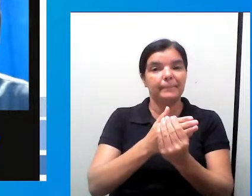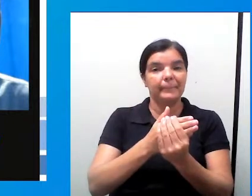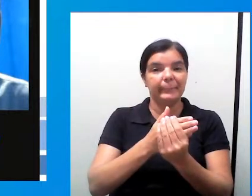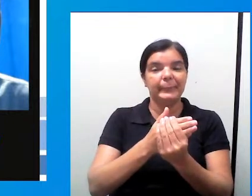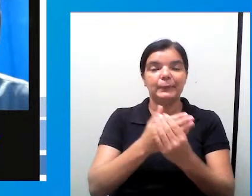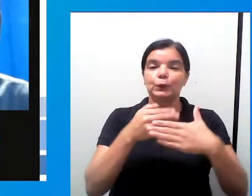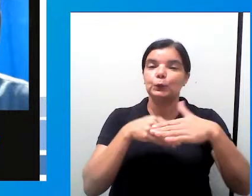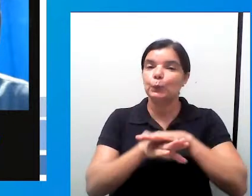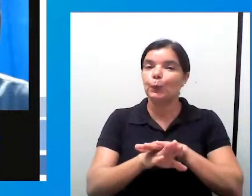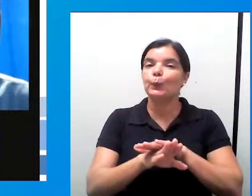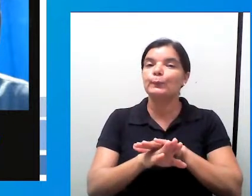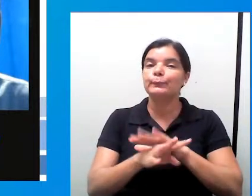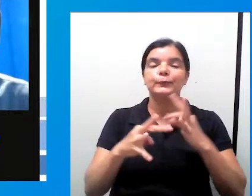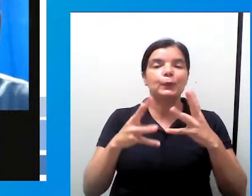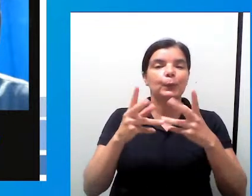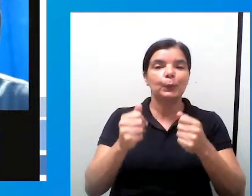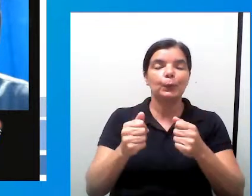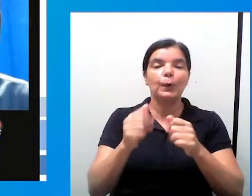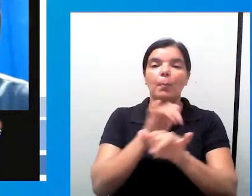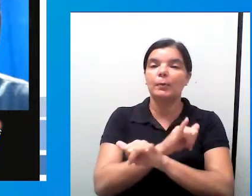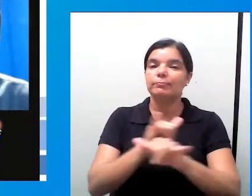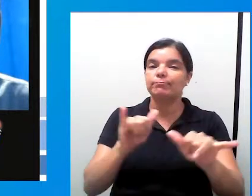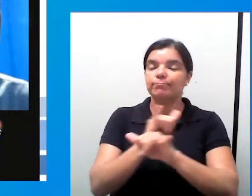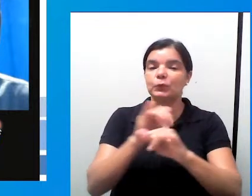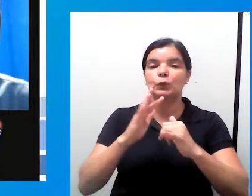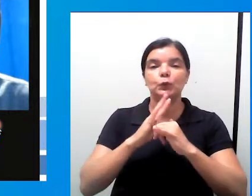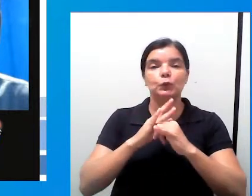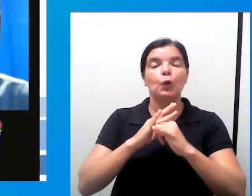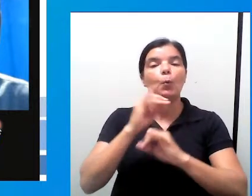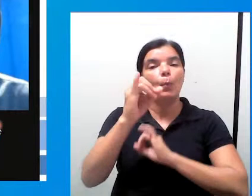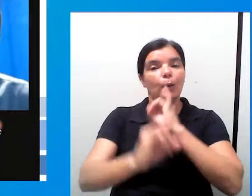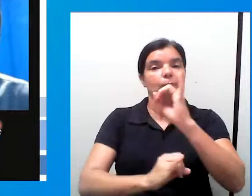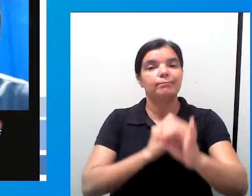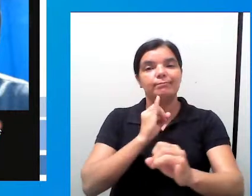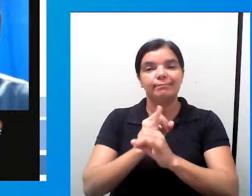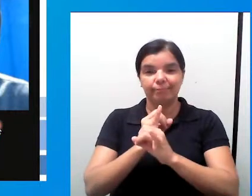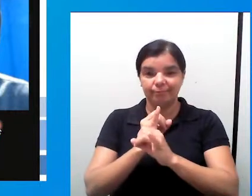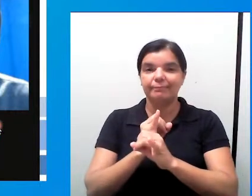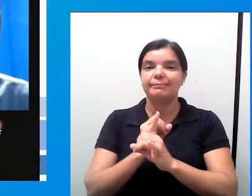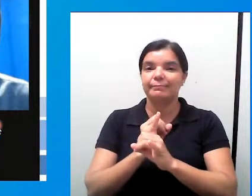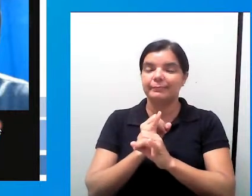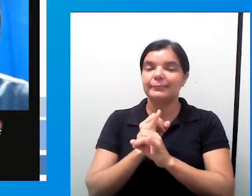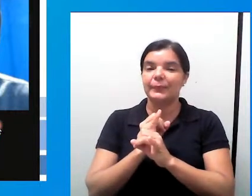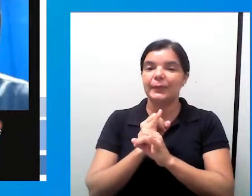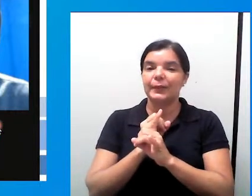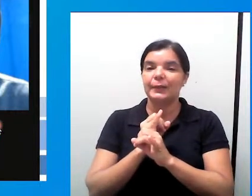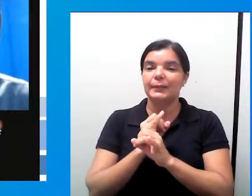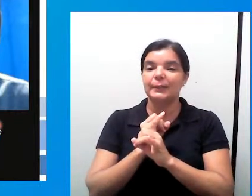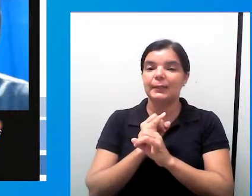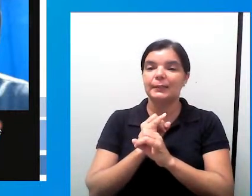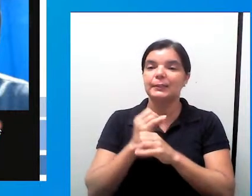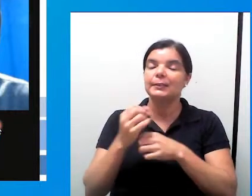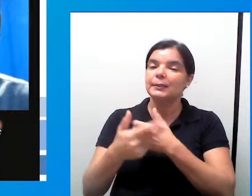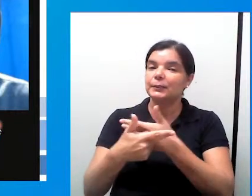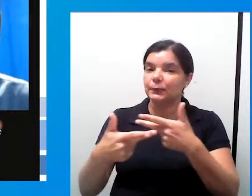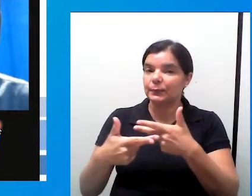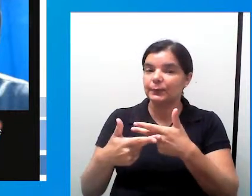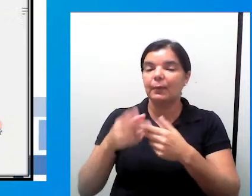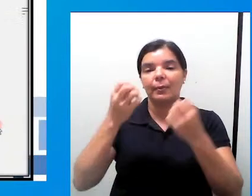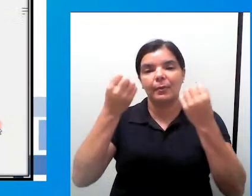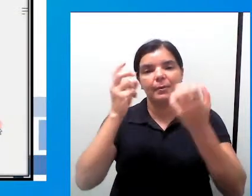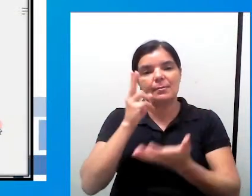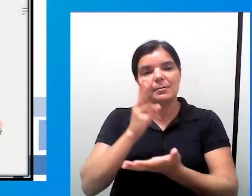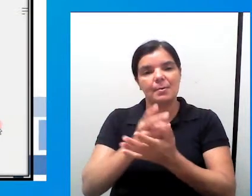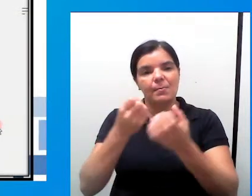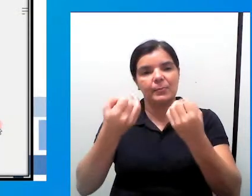e também publicaram na internet os produtos, os resultados dessas produções, e sempre relatando aí como é que